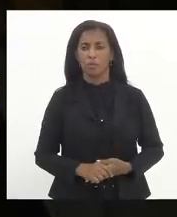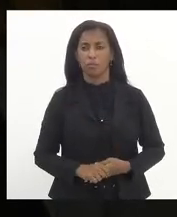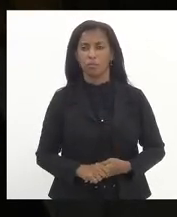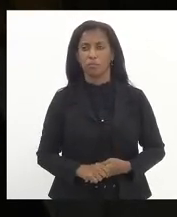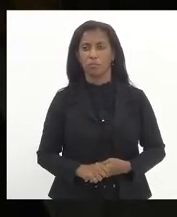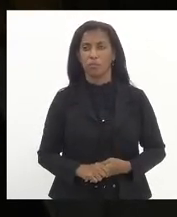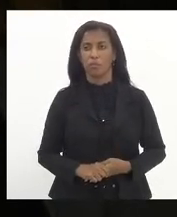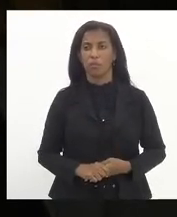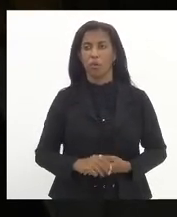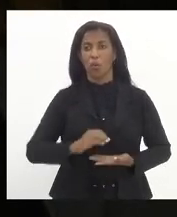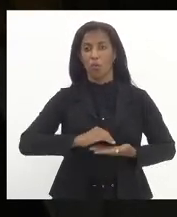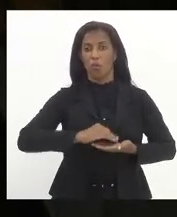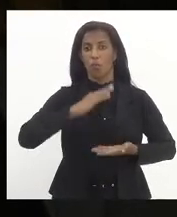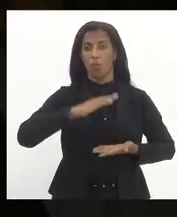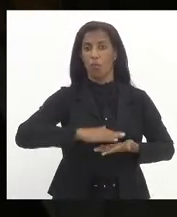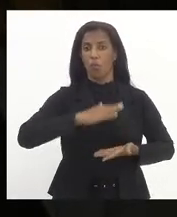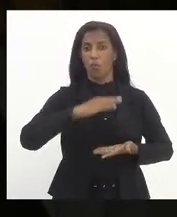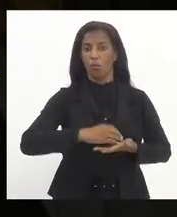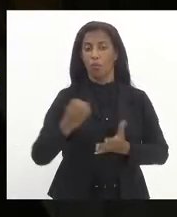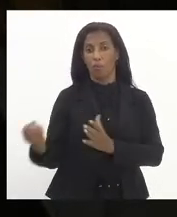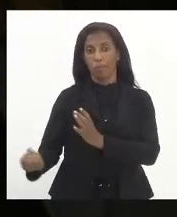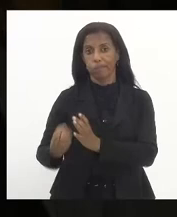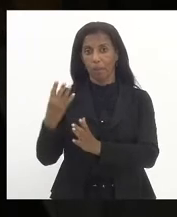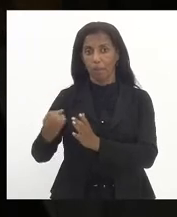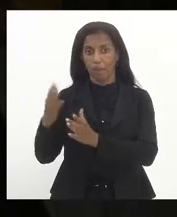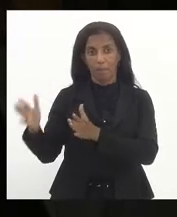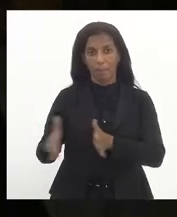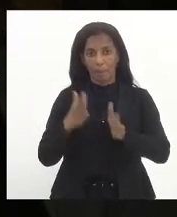O volume da produção, é lógico.